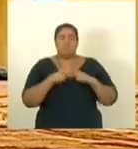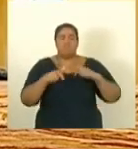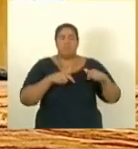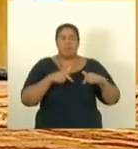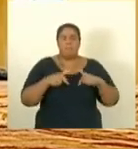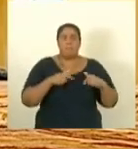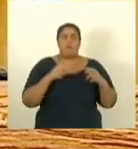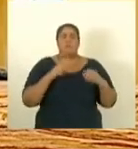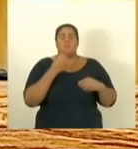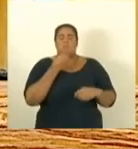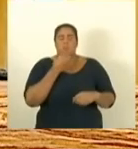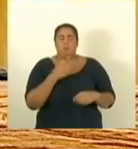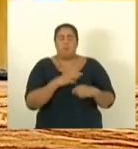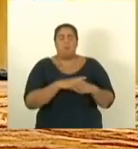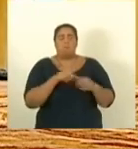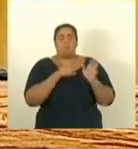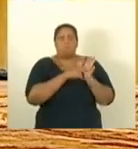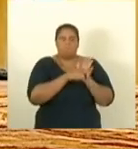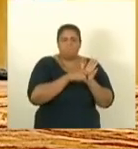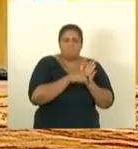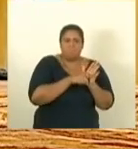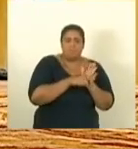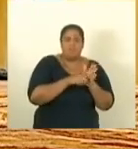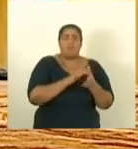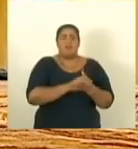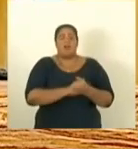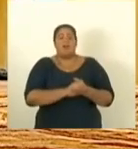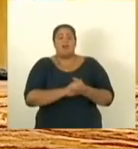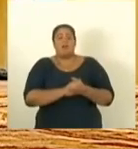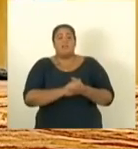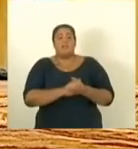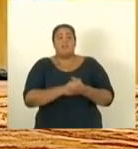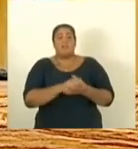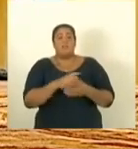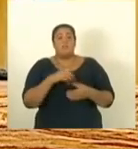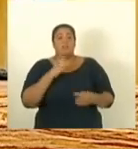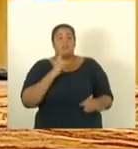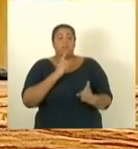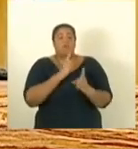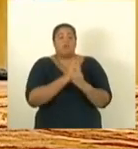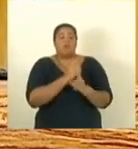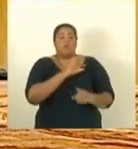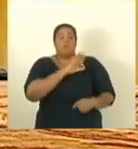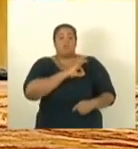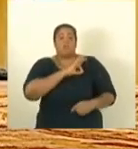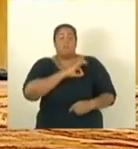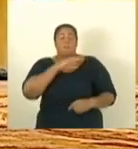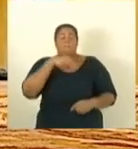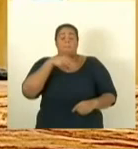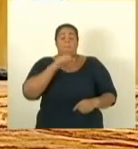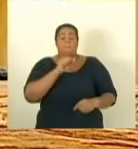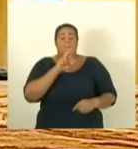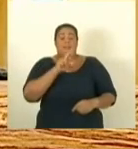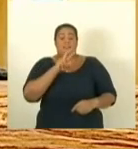ali na Superintendência de Polícia Técnico-Científica, quando ali está o policial Marvila, quando ali periciaram mais de